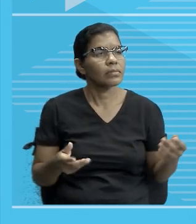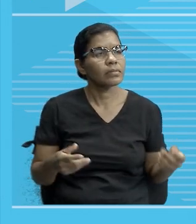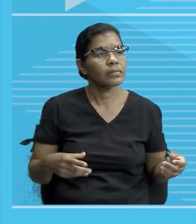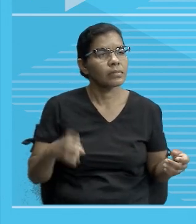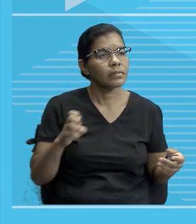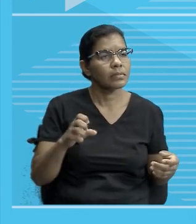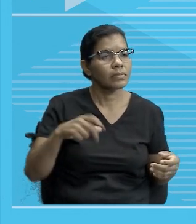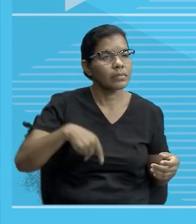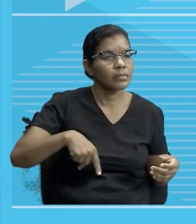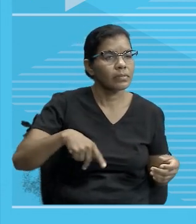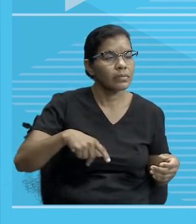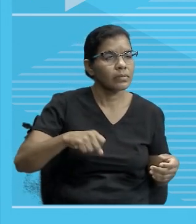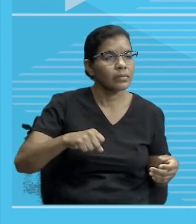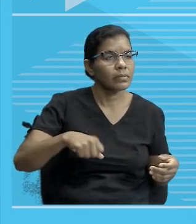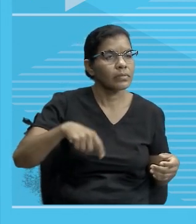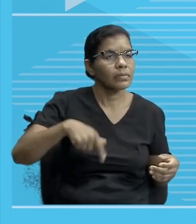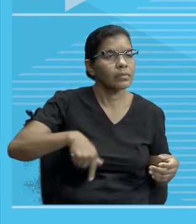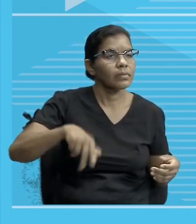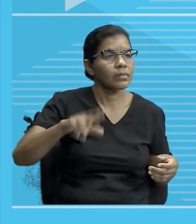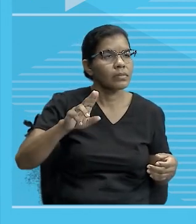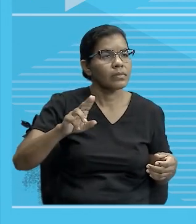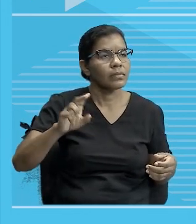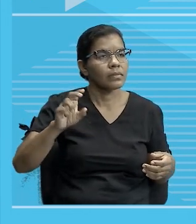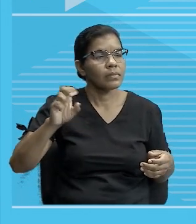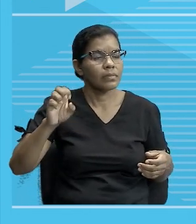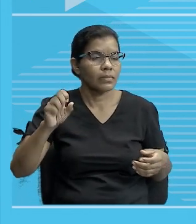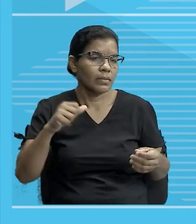grupo político que defende uma transformação